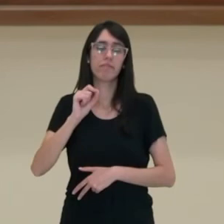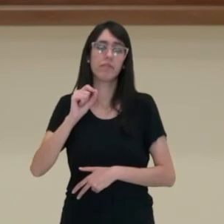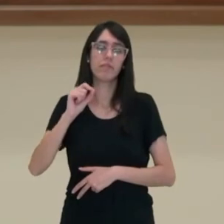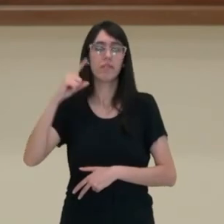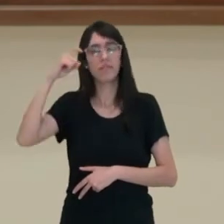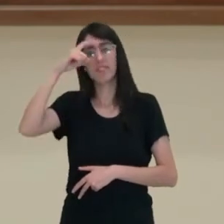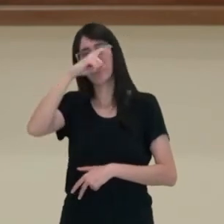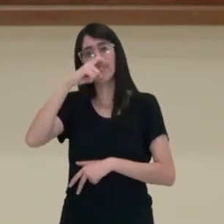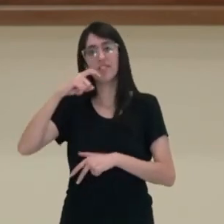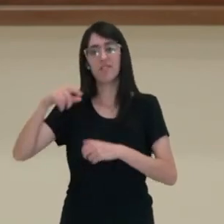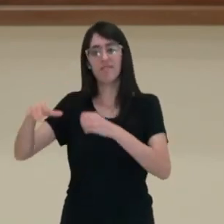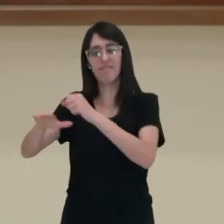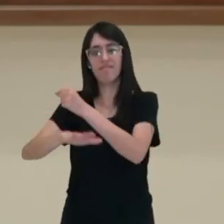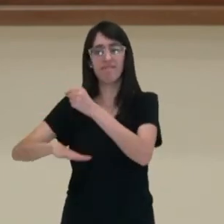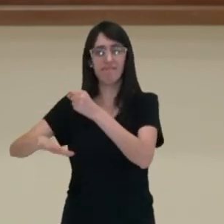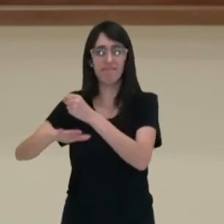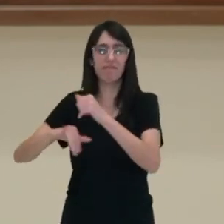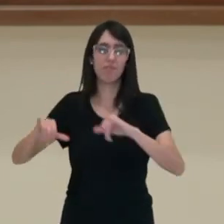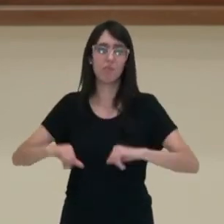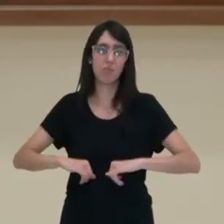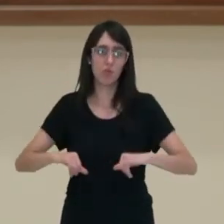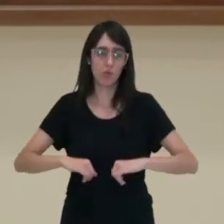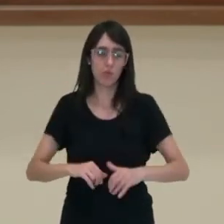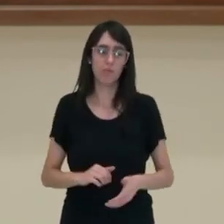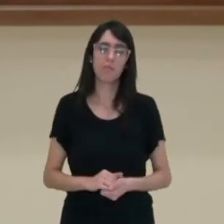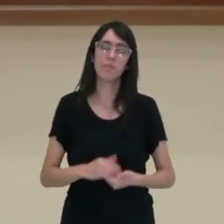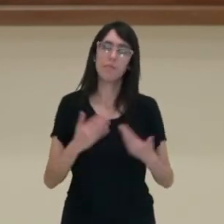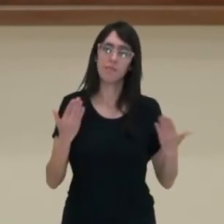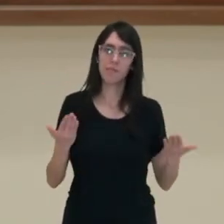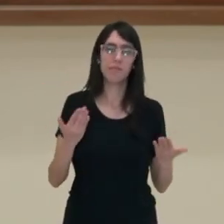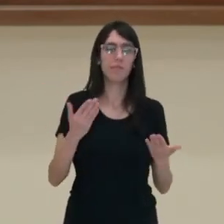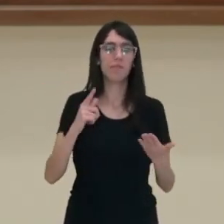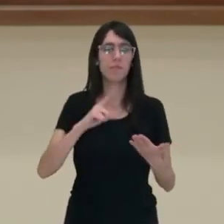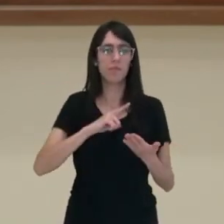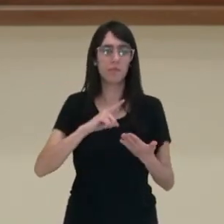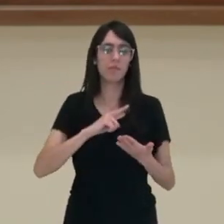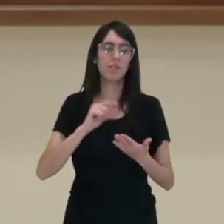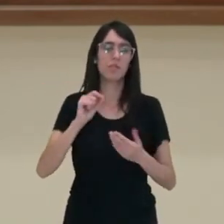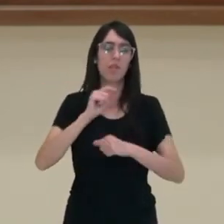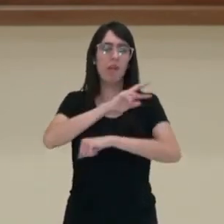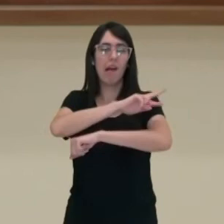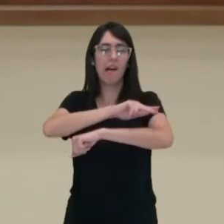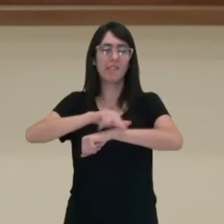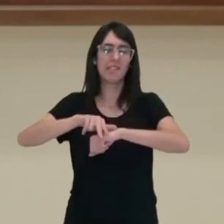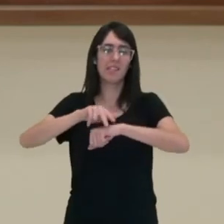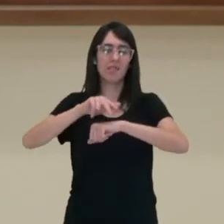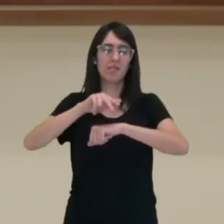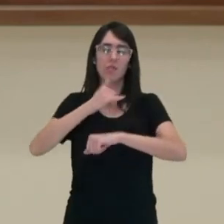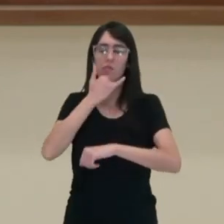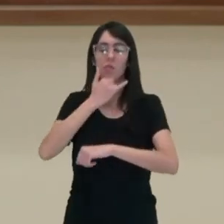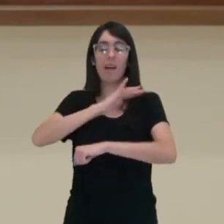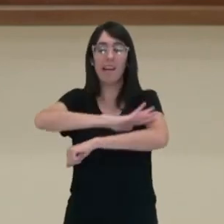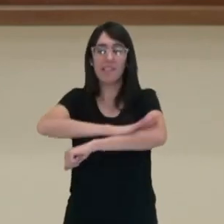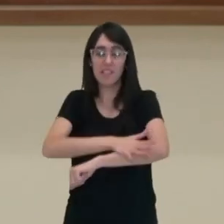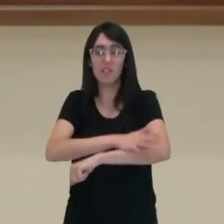aqui está tratando da questão do racismo estrutural. O nosso país